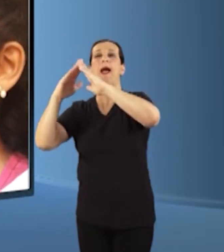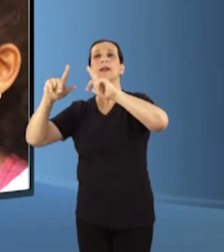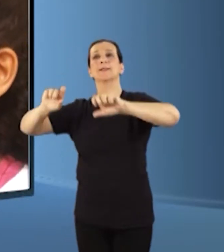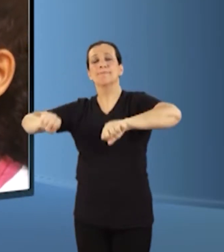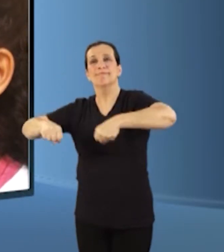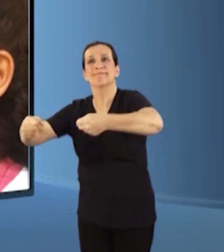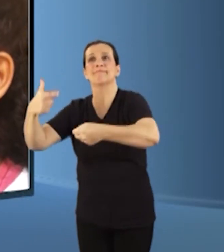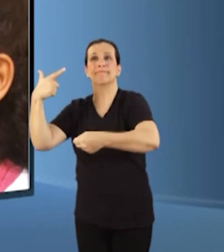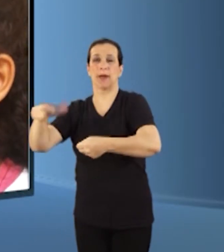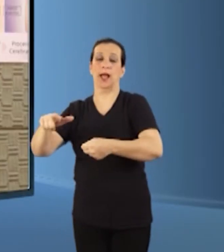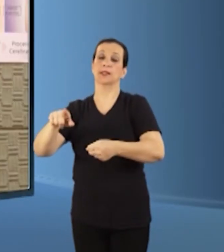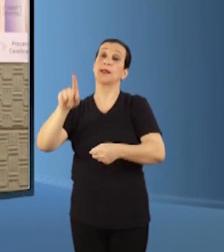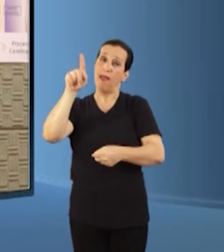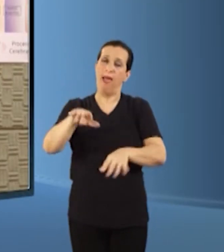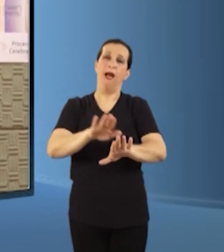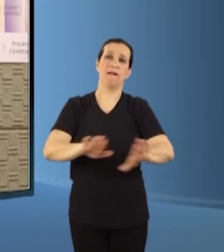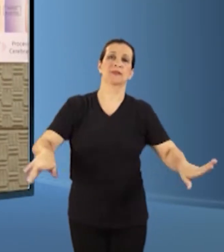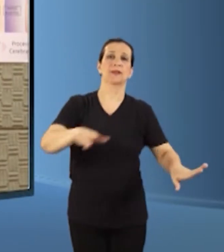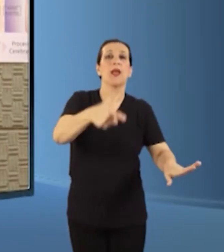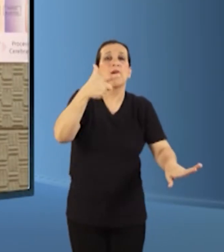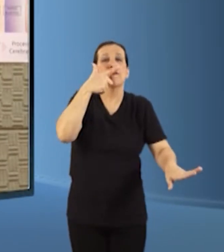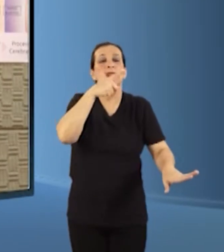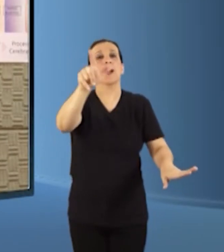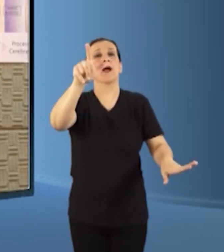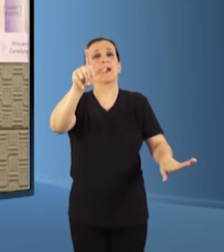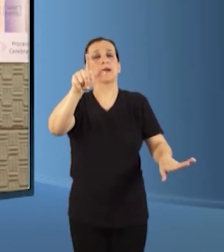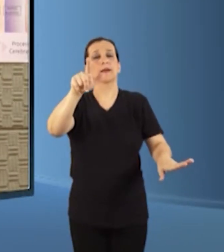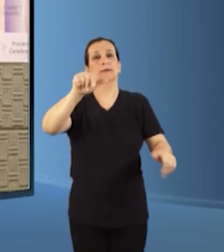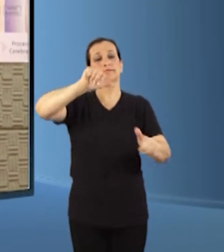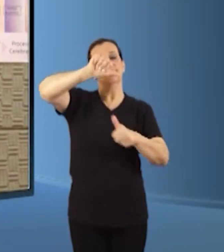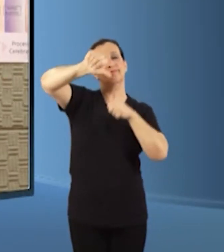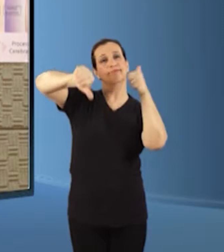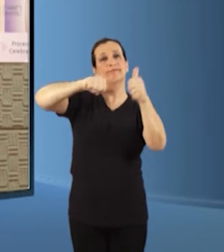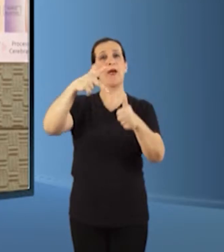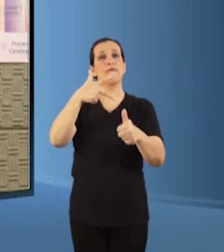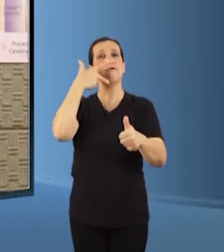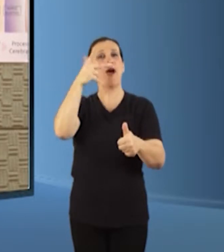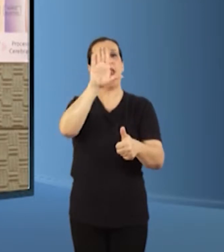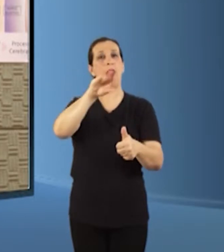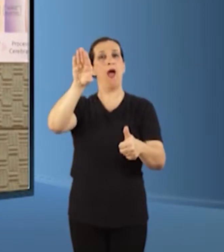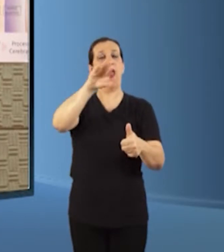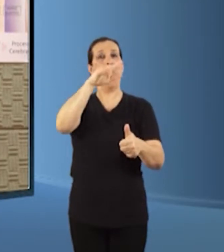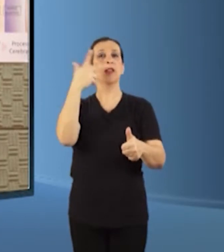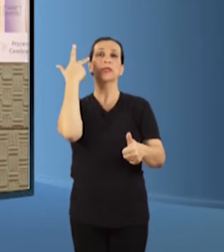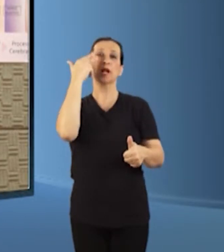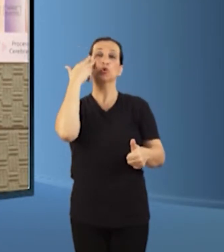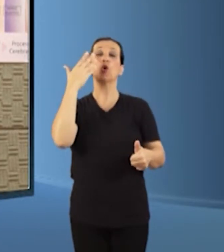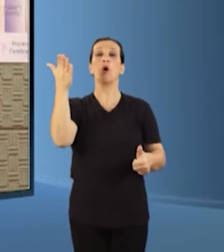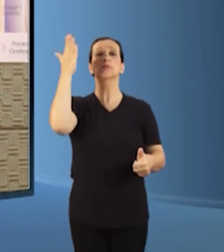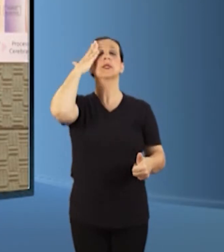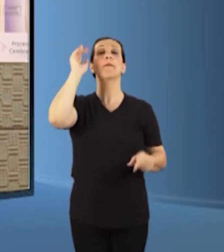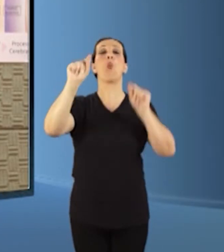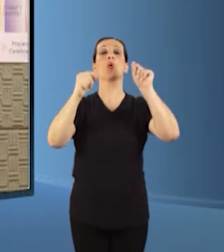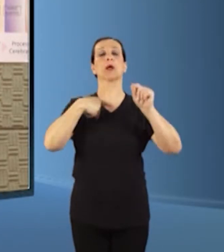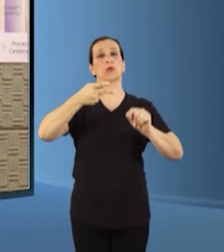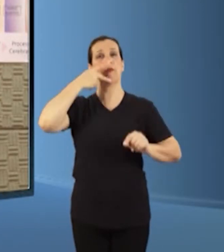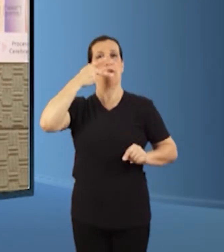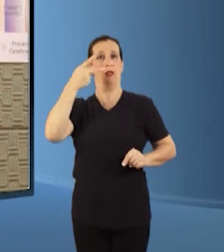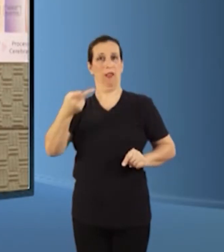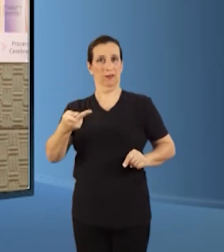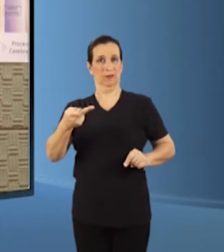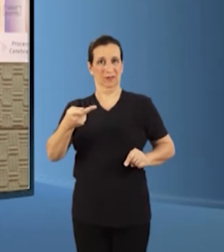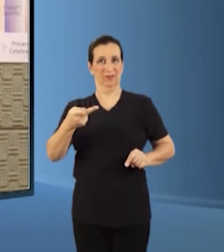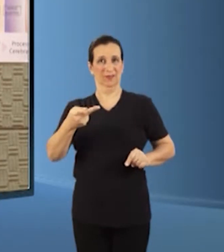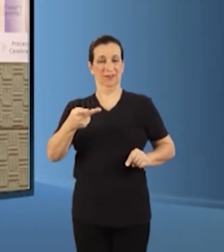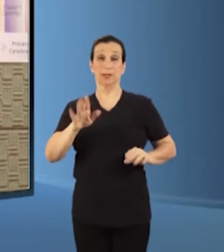dar esse reforço em casa, porque é assim que ela vai passar a falar de forma natural e com propriedade daquilo